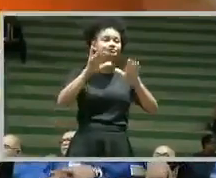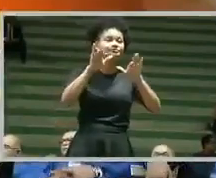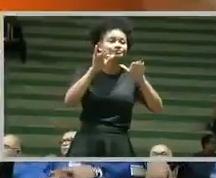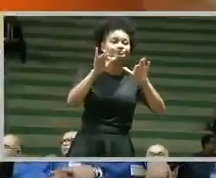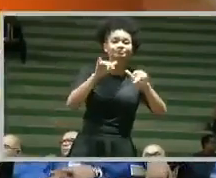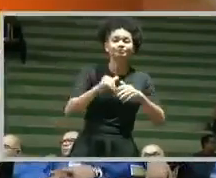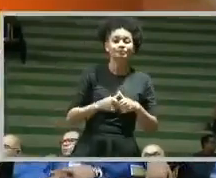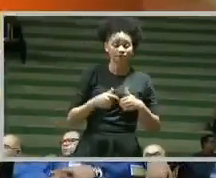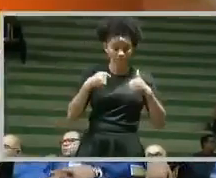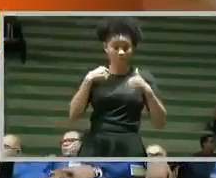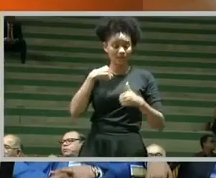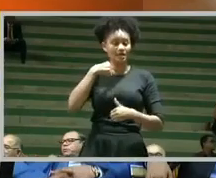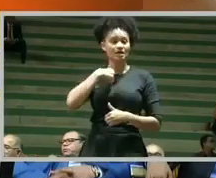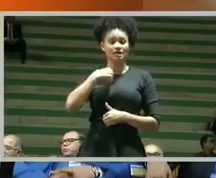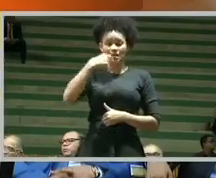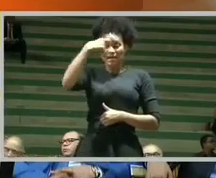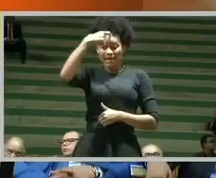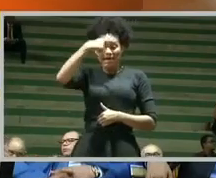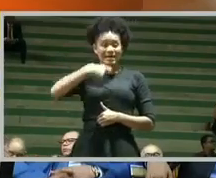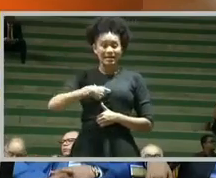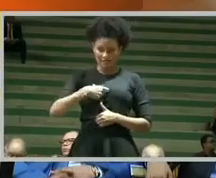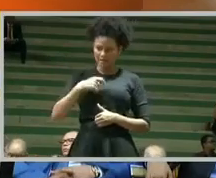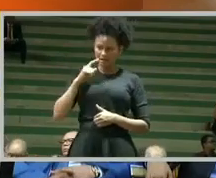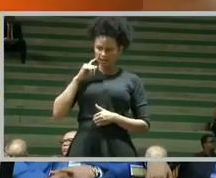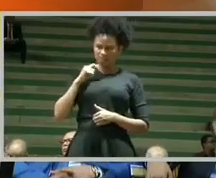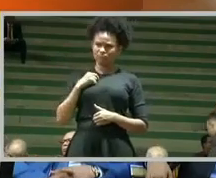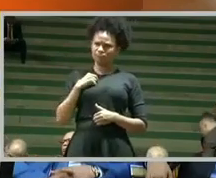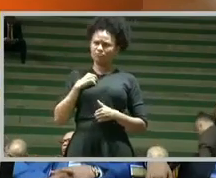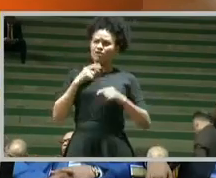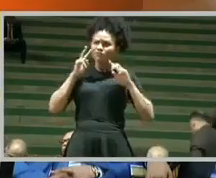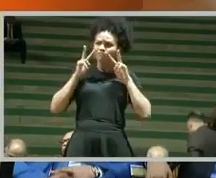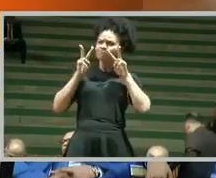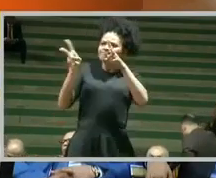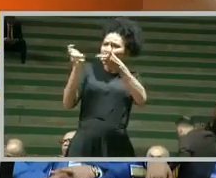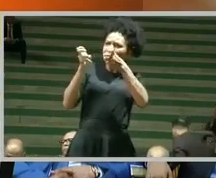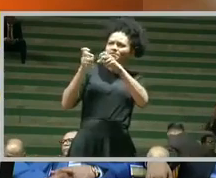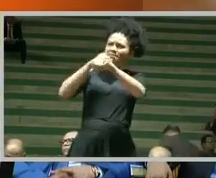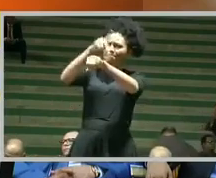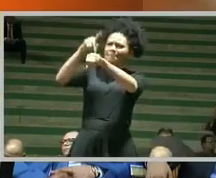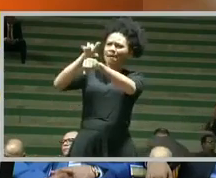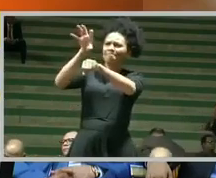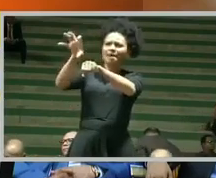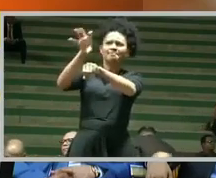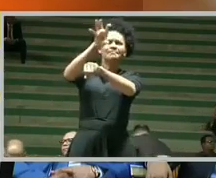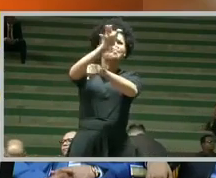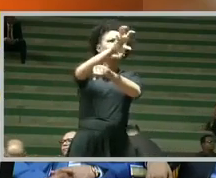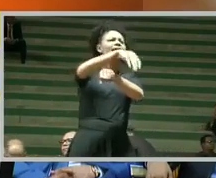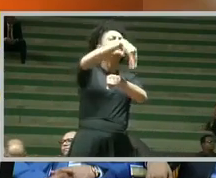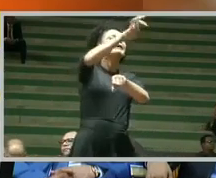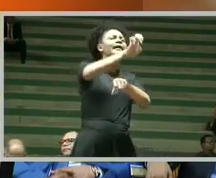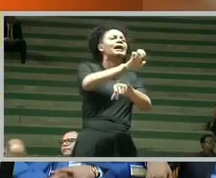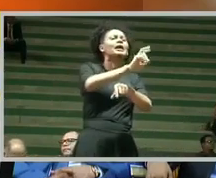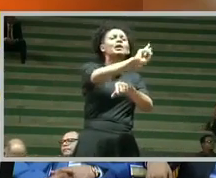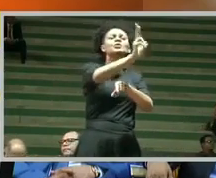Entre quem? Nações. Quem são estas nações?